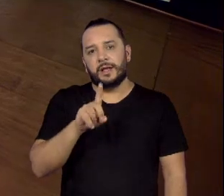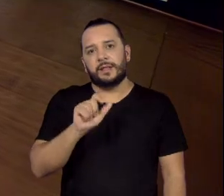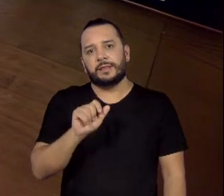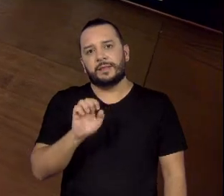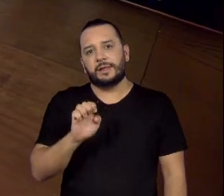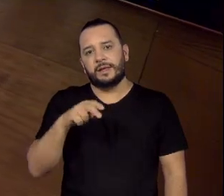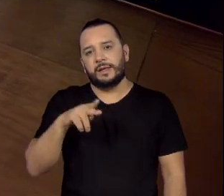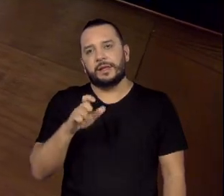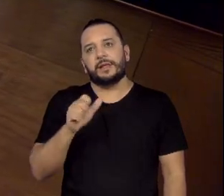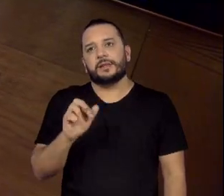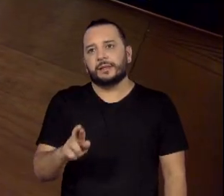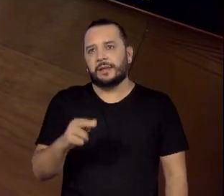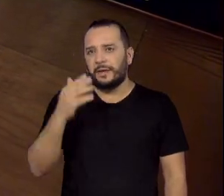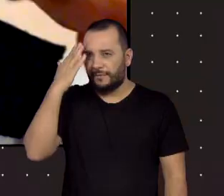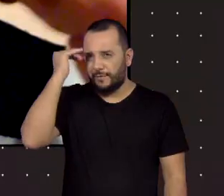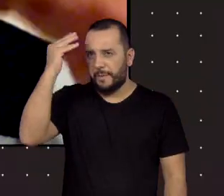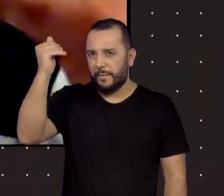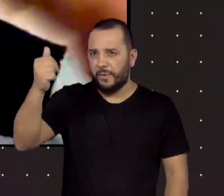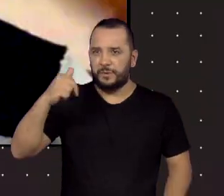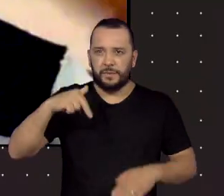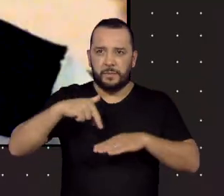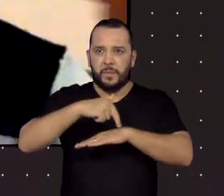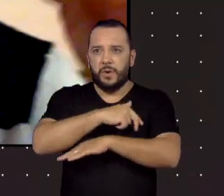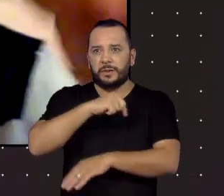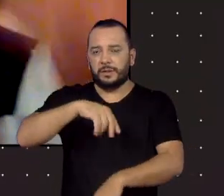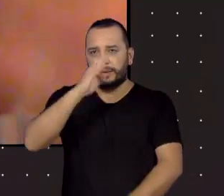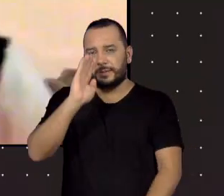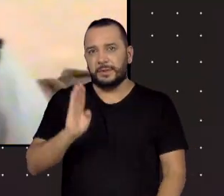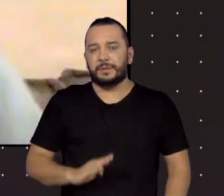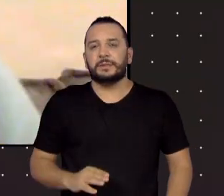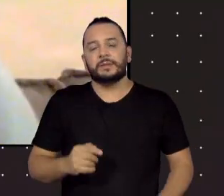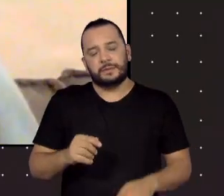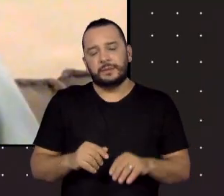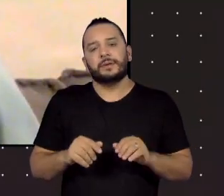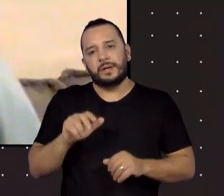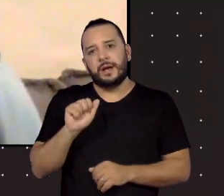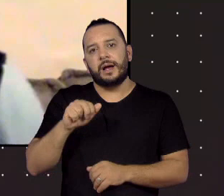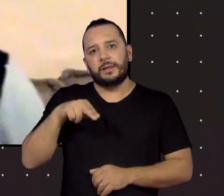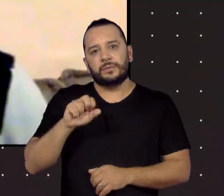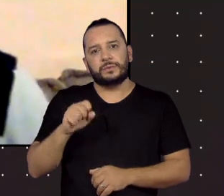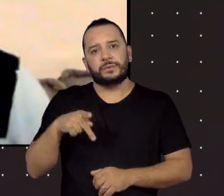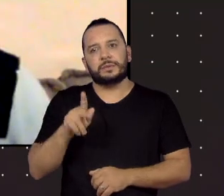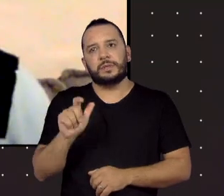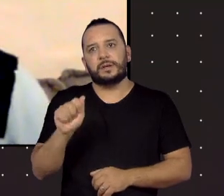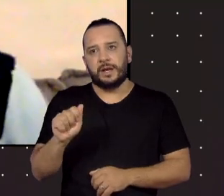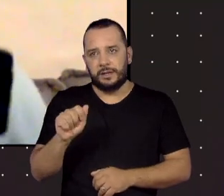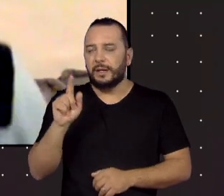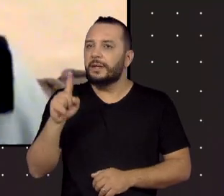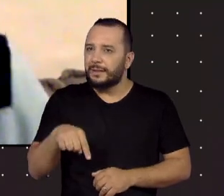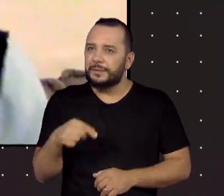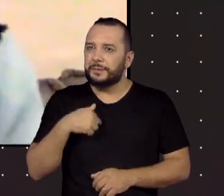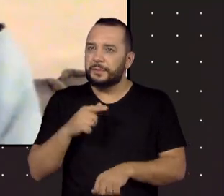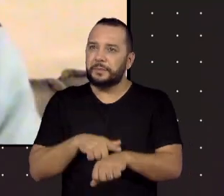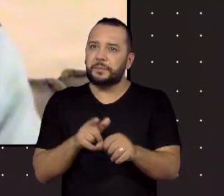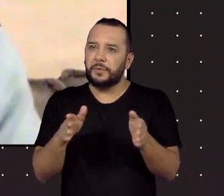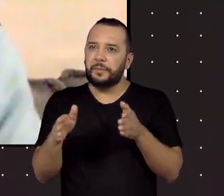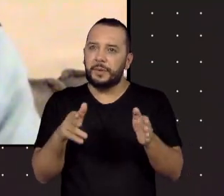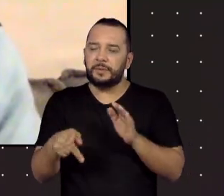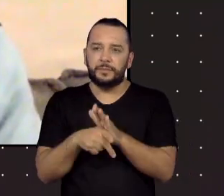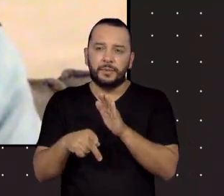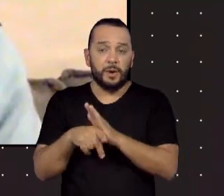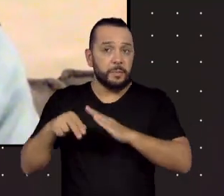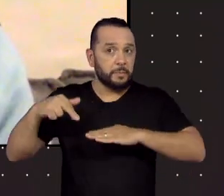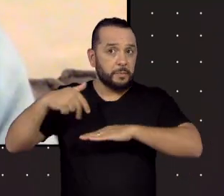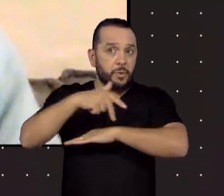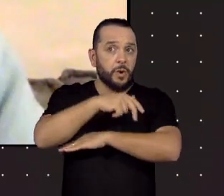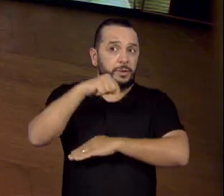popstar da moda brasileira. E Anushka é muito, era um momento da moda brasileira, que foi o